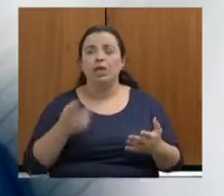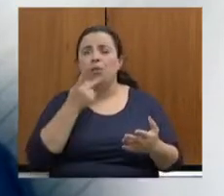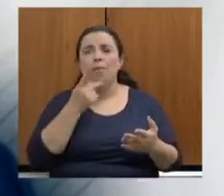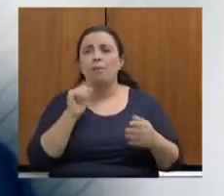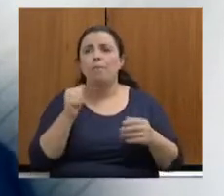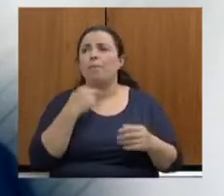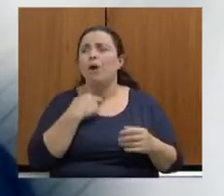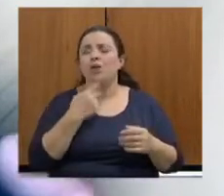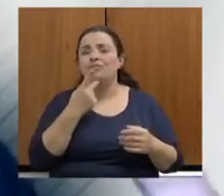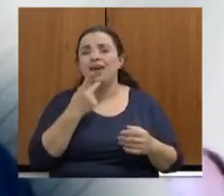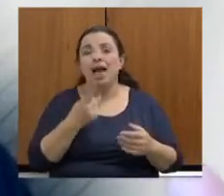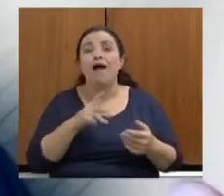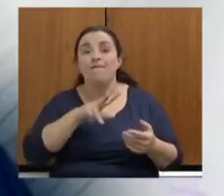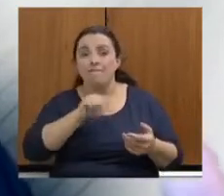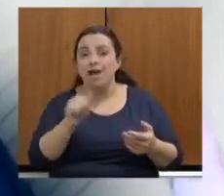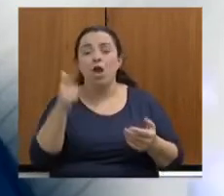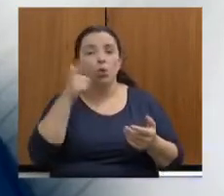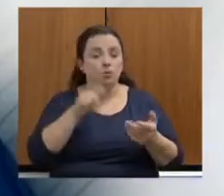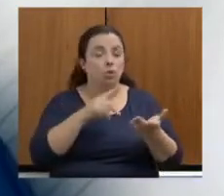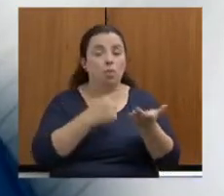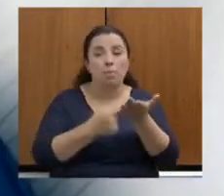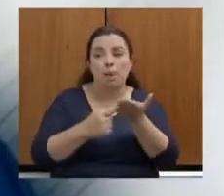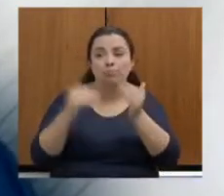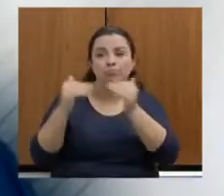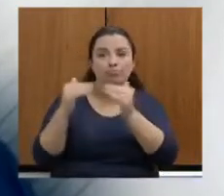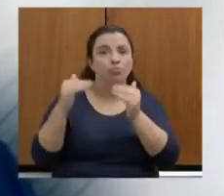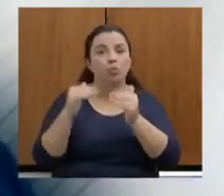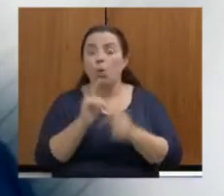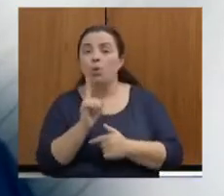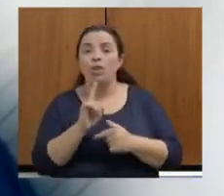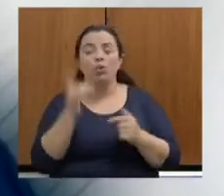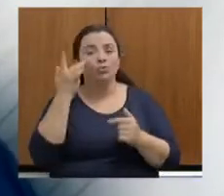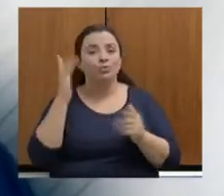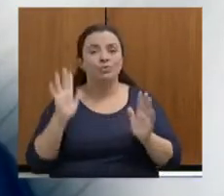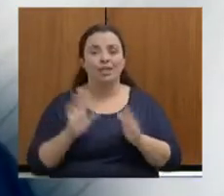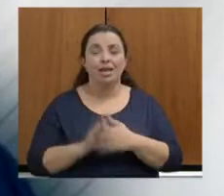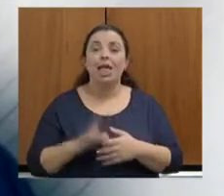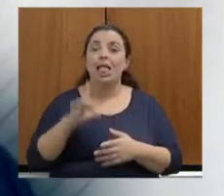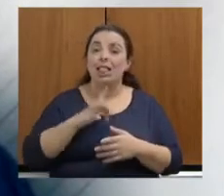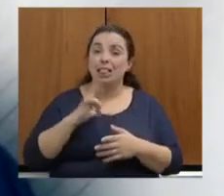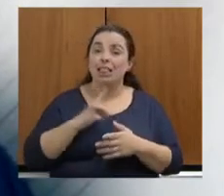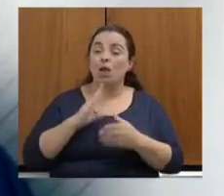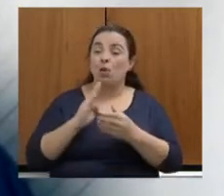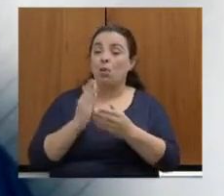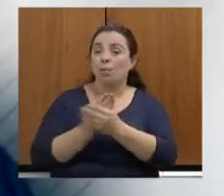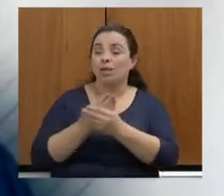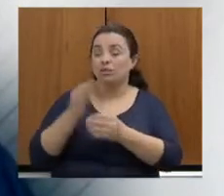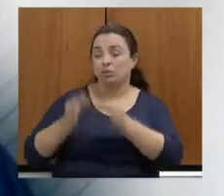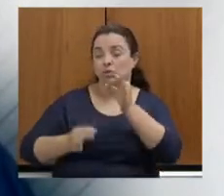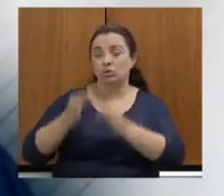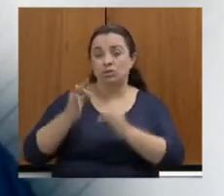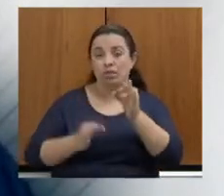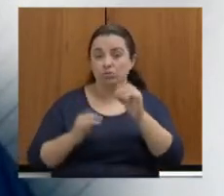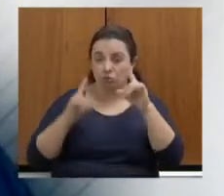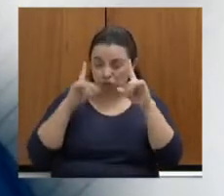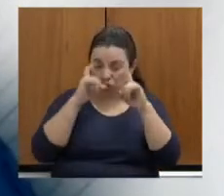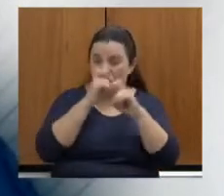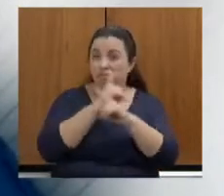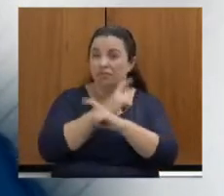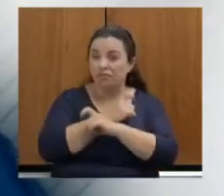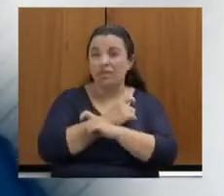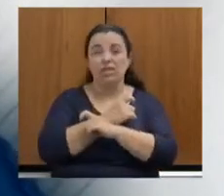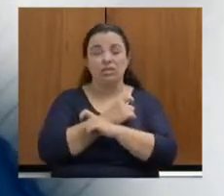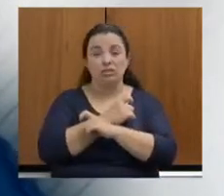resumidamente por um nós temos uma ação judicial com difícil de habitação uma ação judicial Que